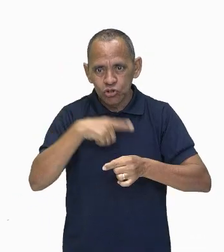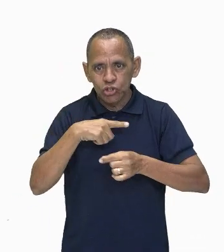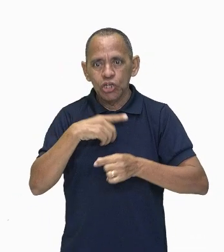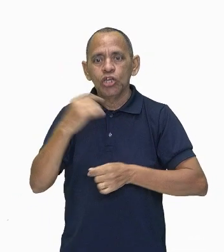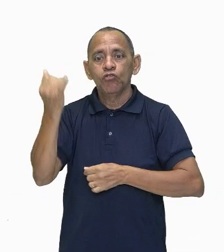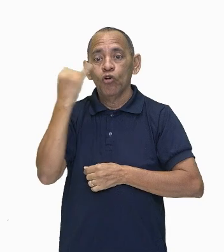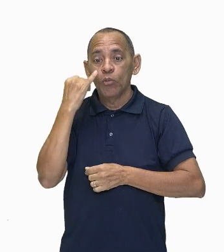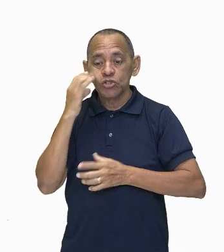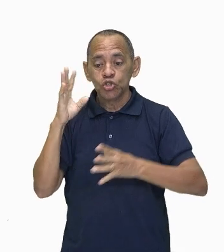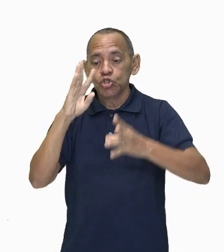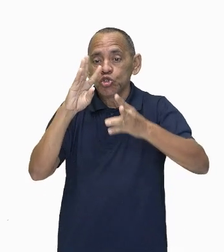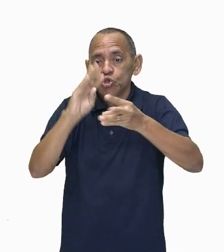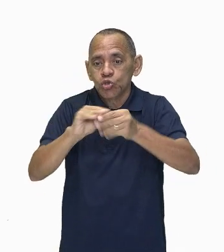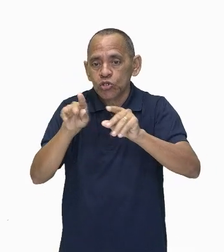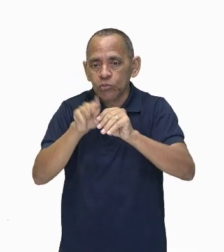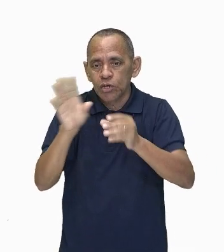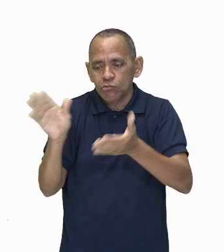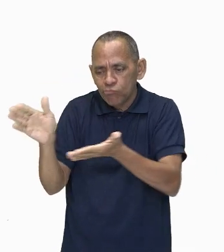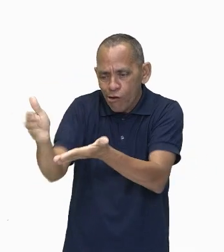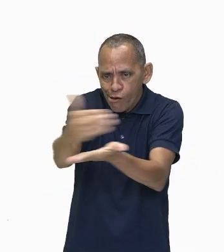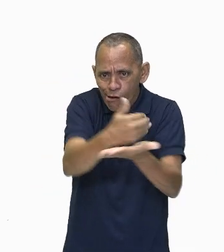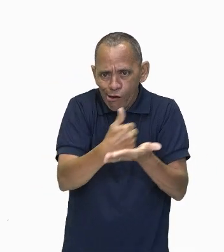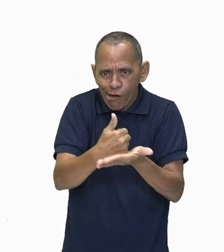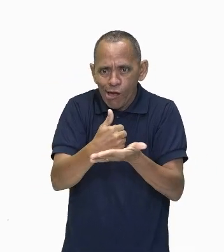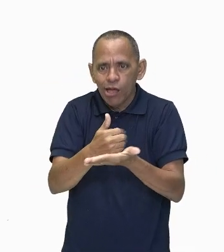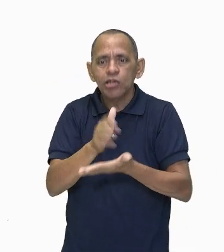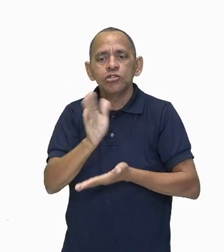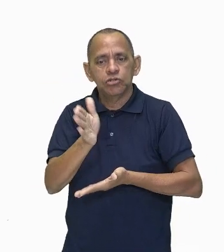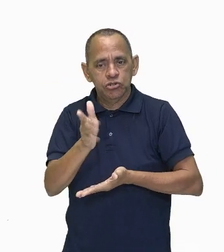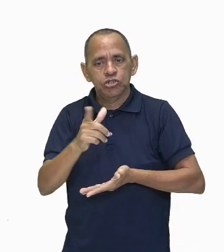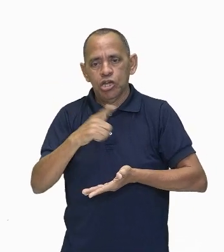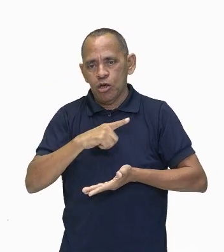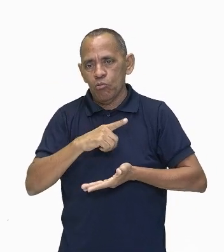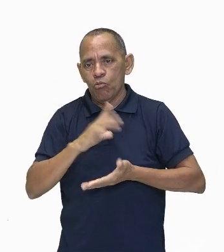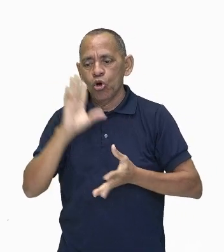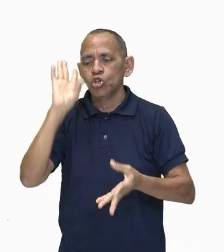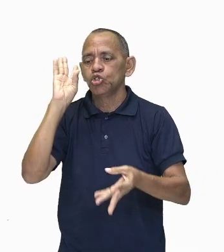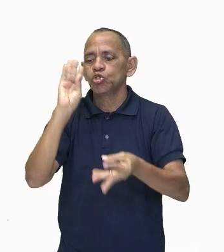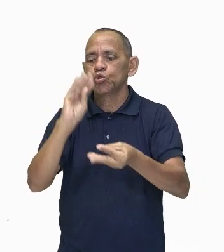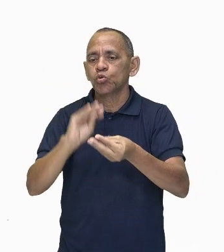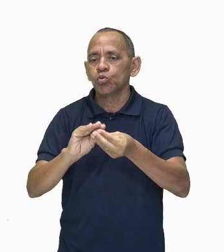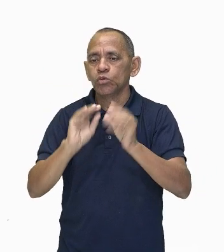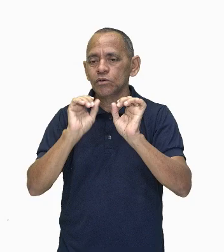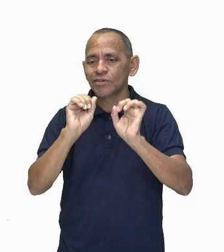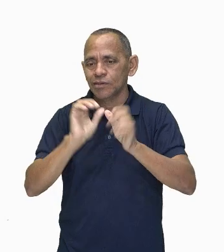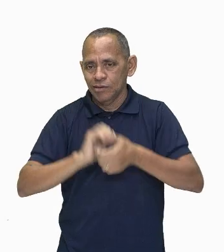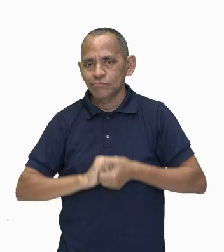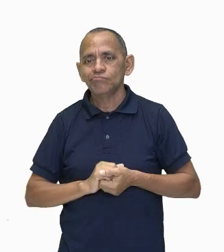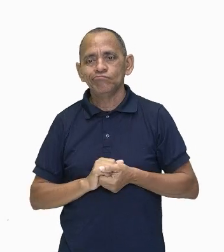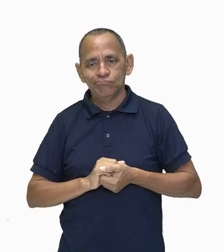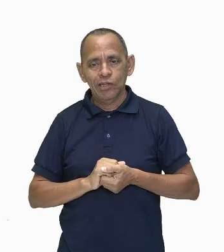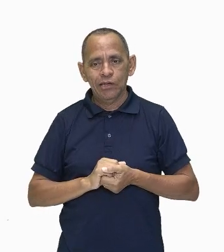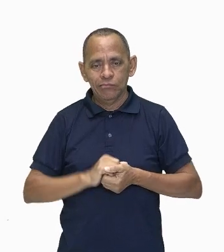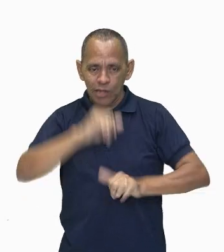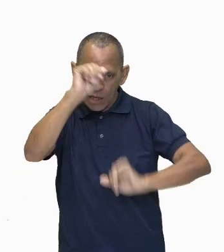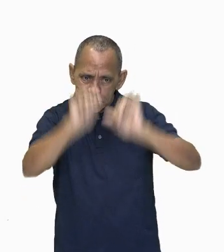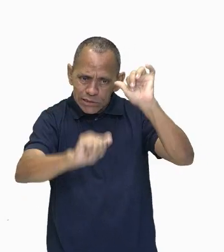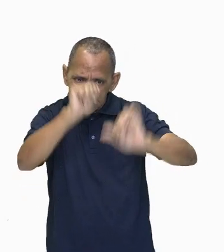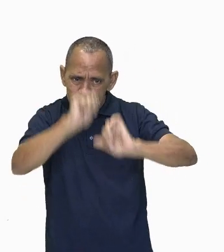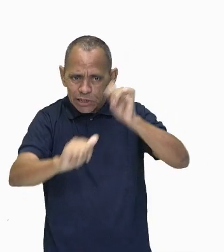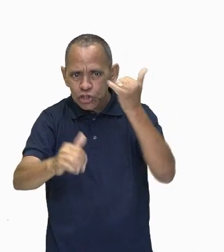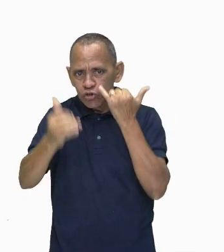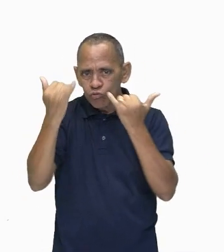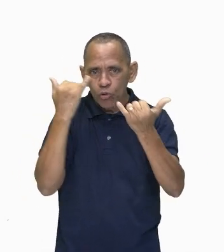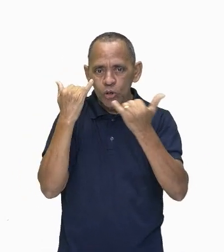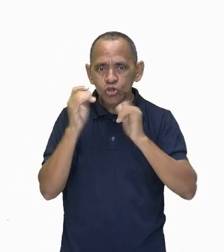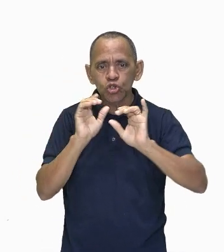reunidos, você pode chegar ali e concluir, né? Você tem interpretação das informações, você pode